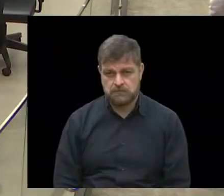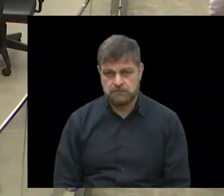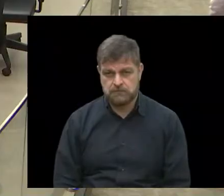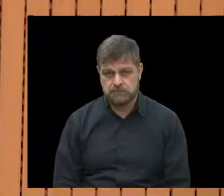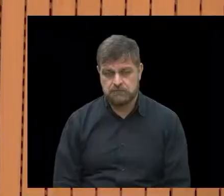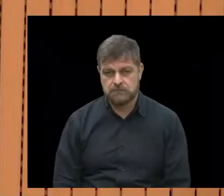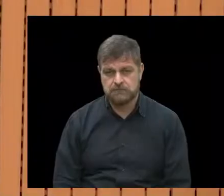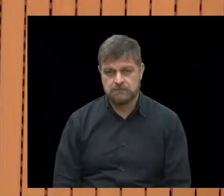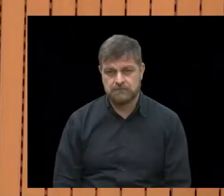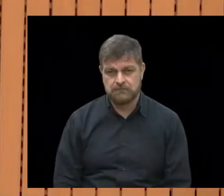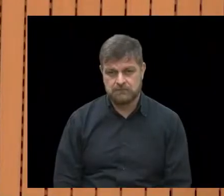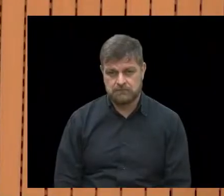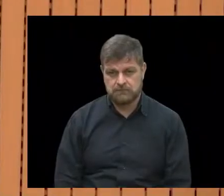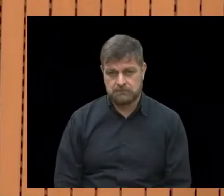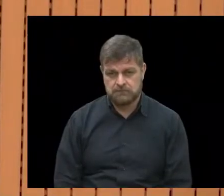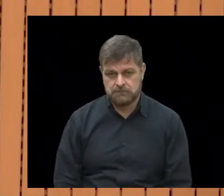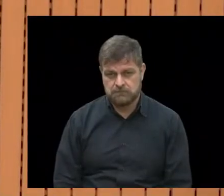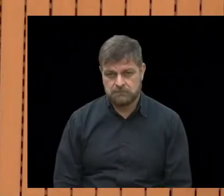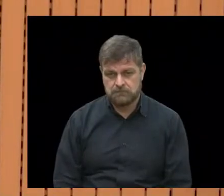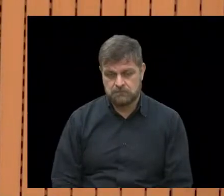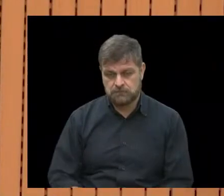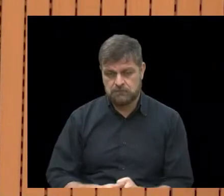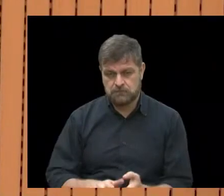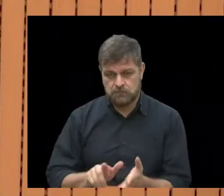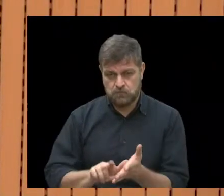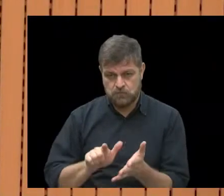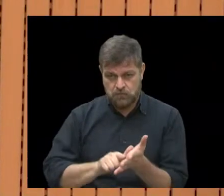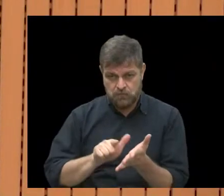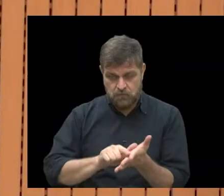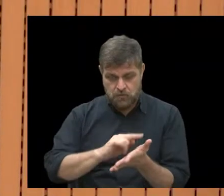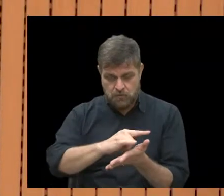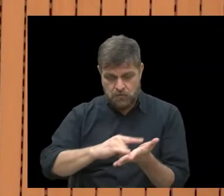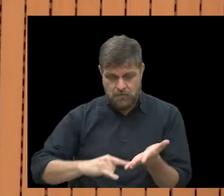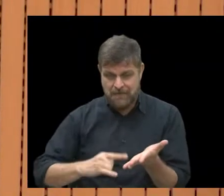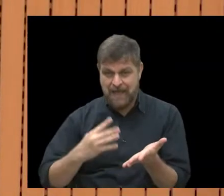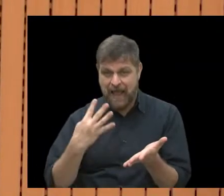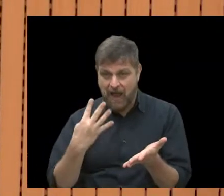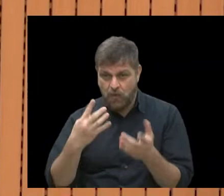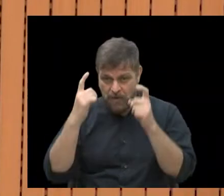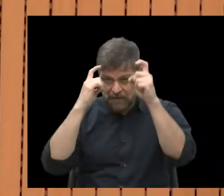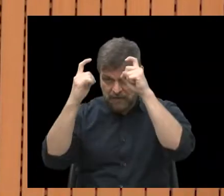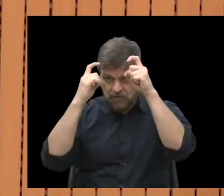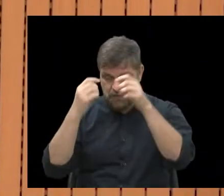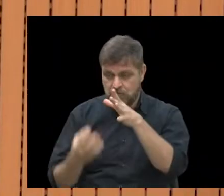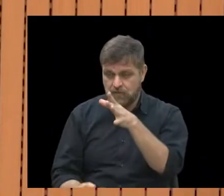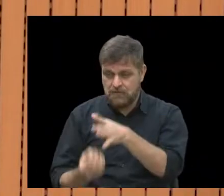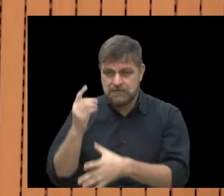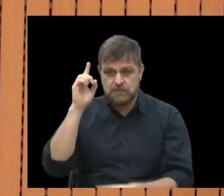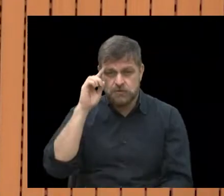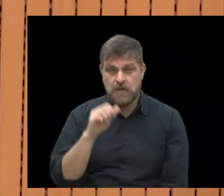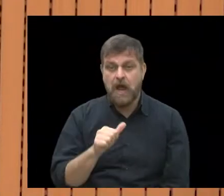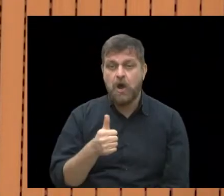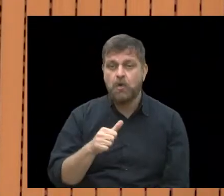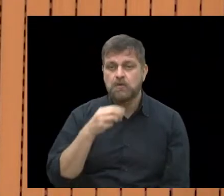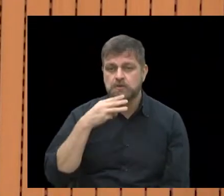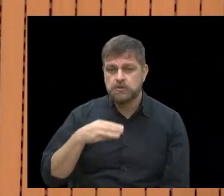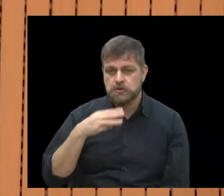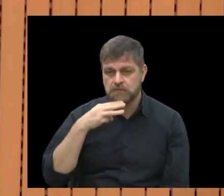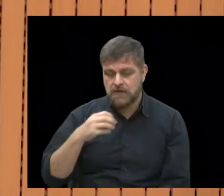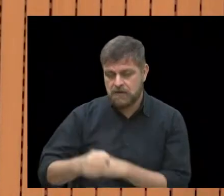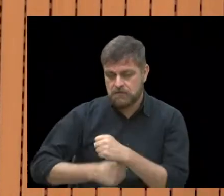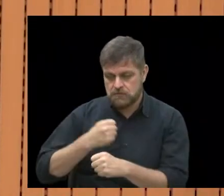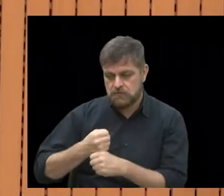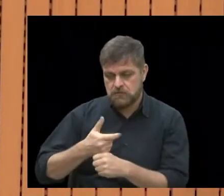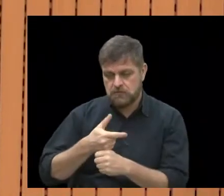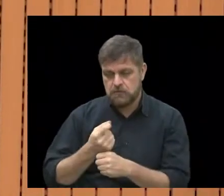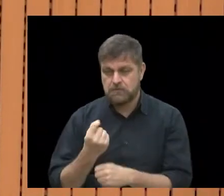Discussão e votação de ata da 4ª reunião solene realizada em 11 de março de